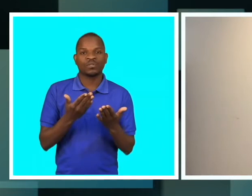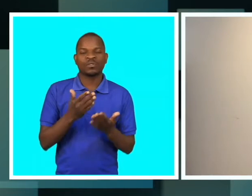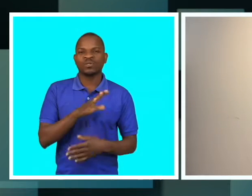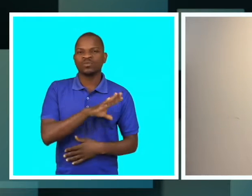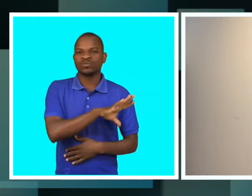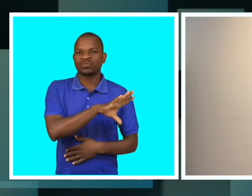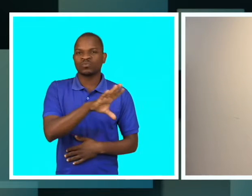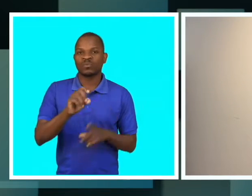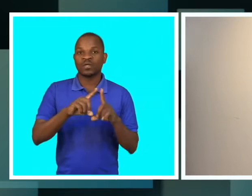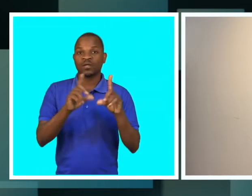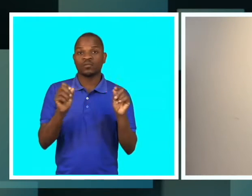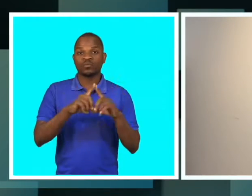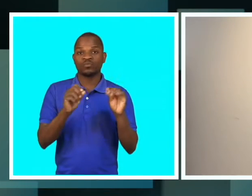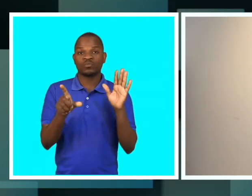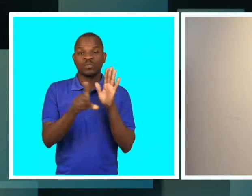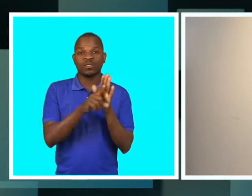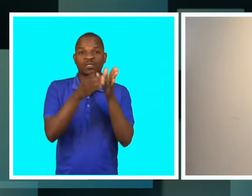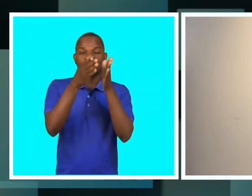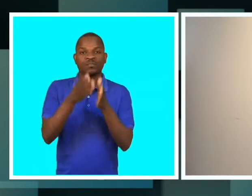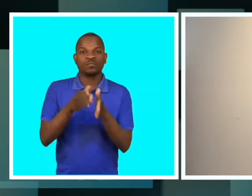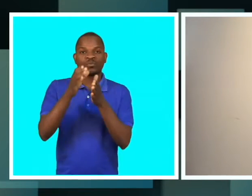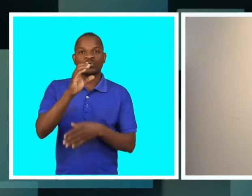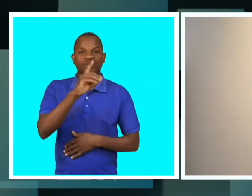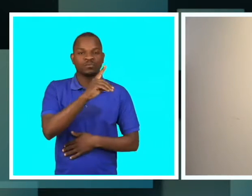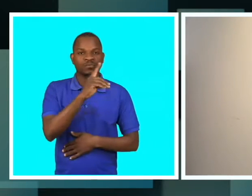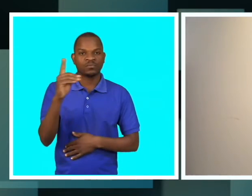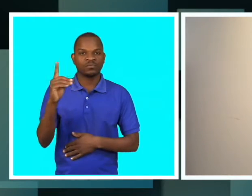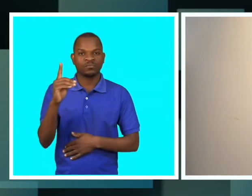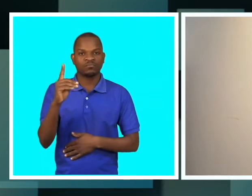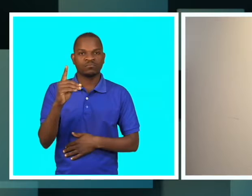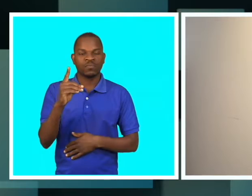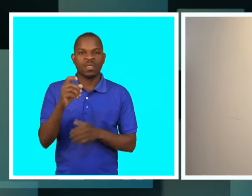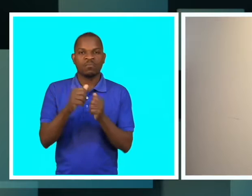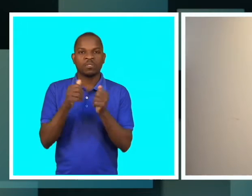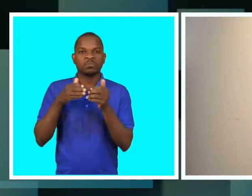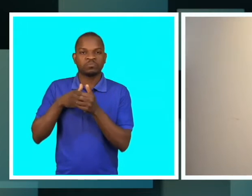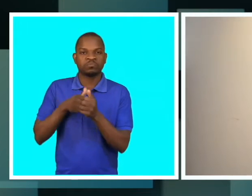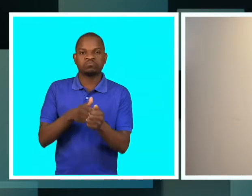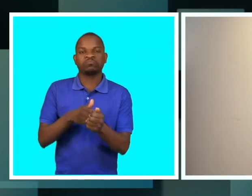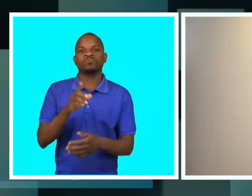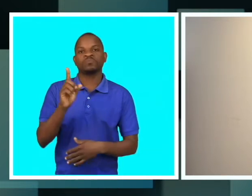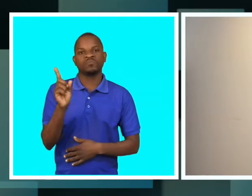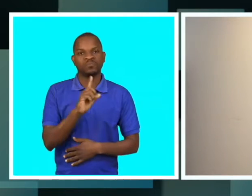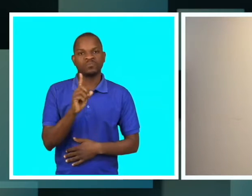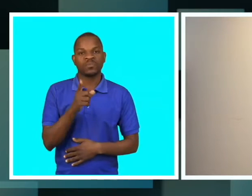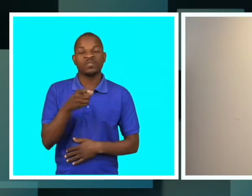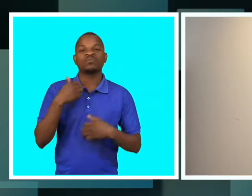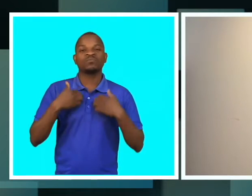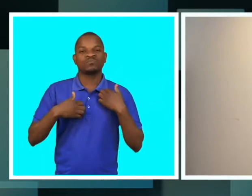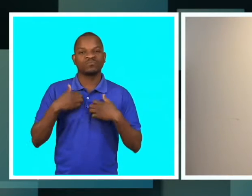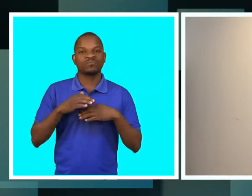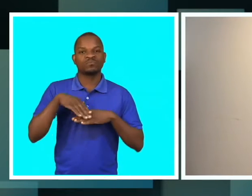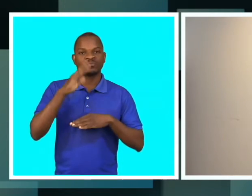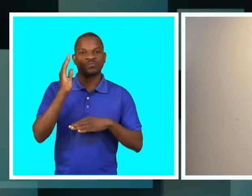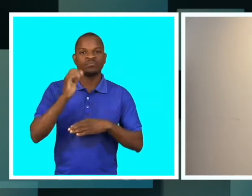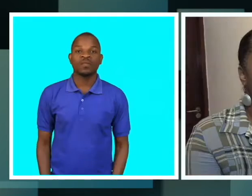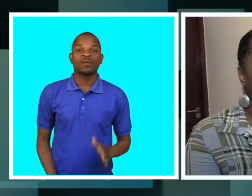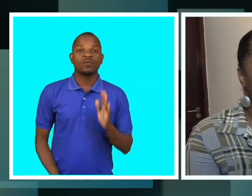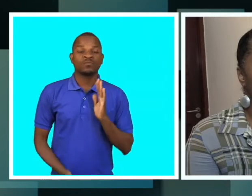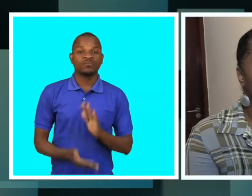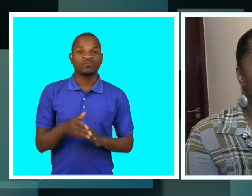porque toda a legislação que diz respeito às pessoas com deficiência não é posta em prática. Esse que é o